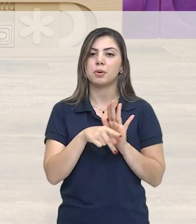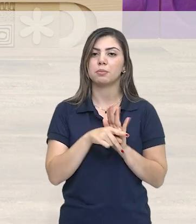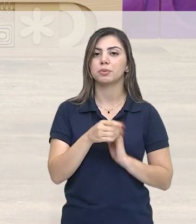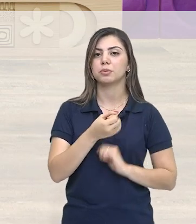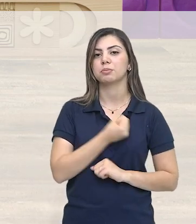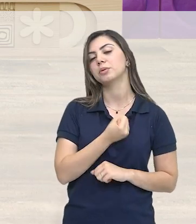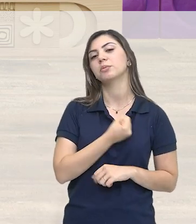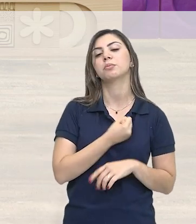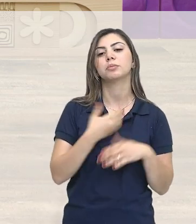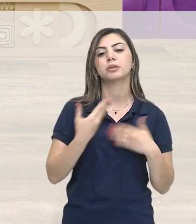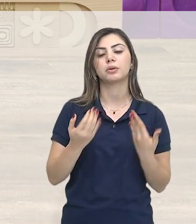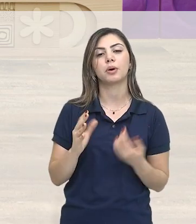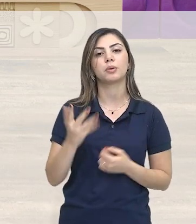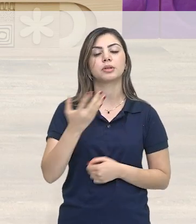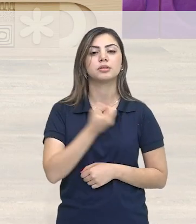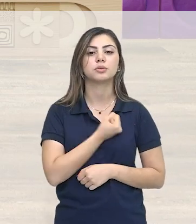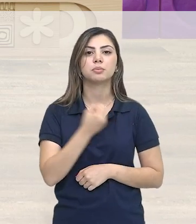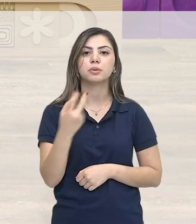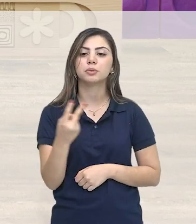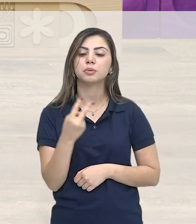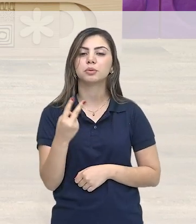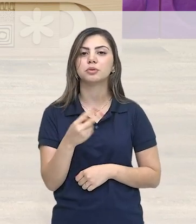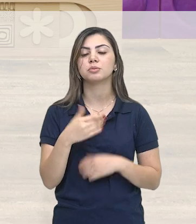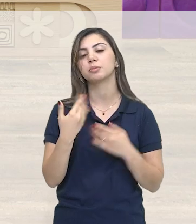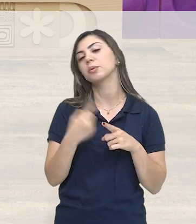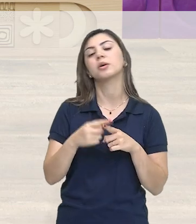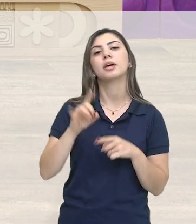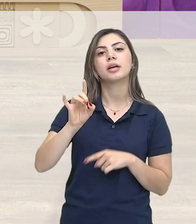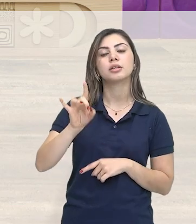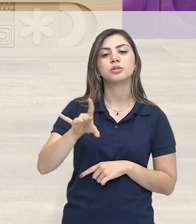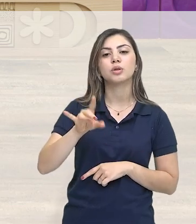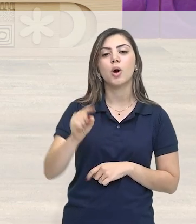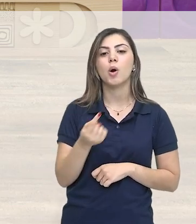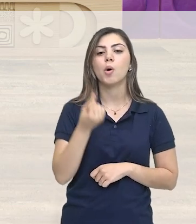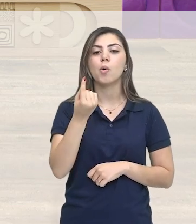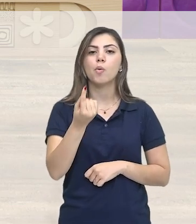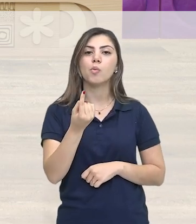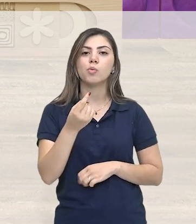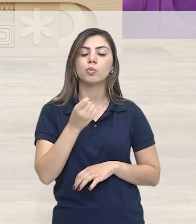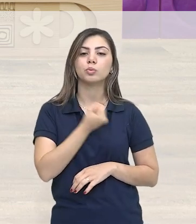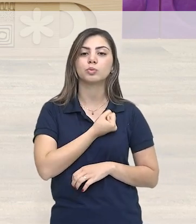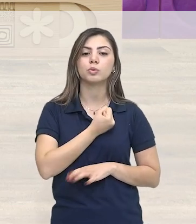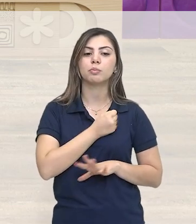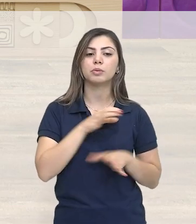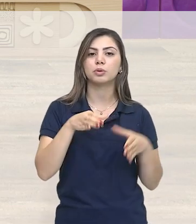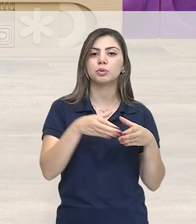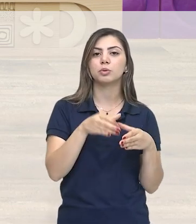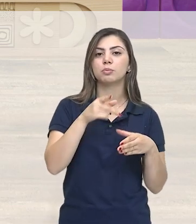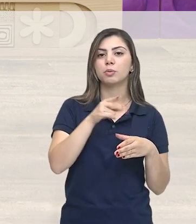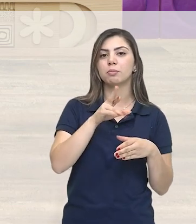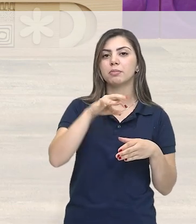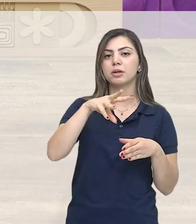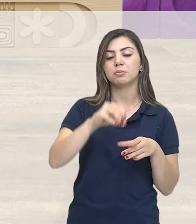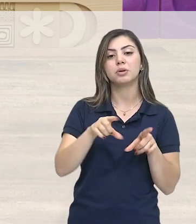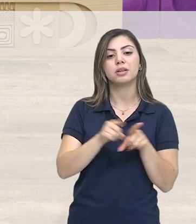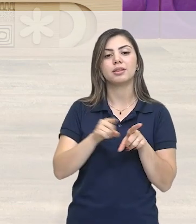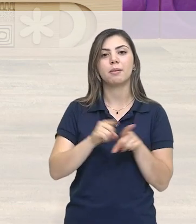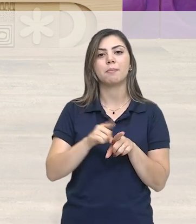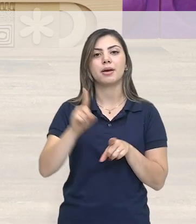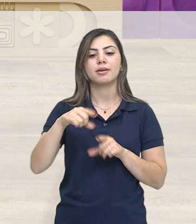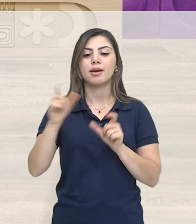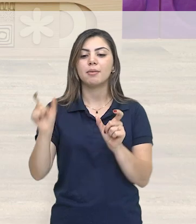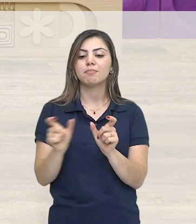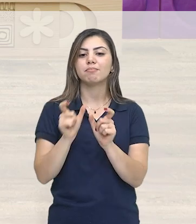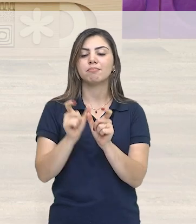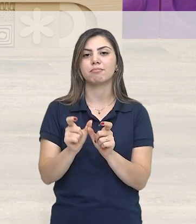Isso acontece com o número 2. O número 2 é um único número primo que é par. Então, guardem isso. Ele só pode